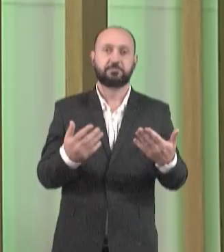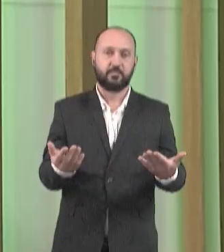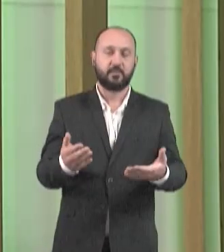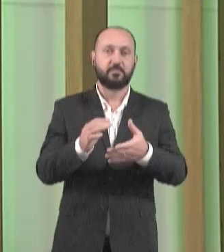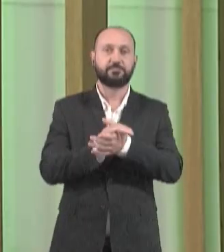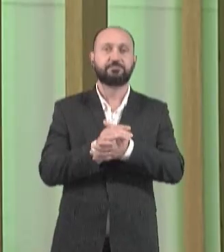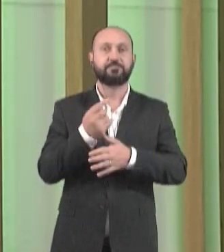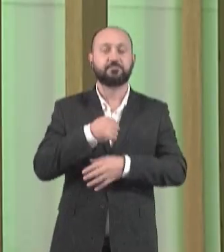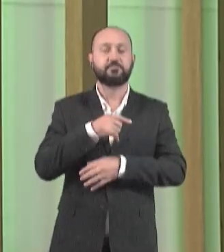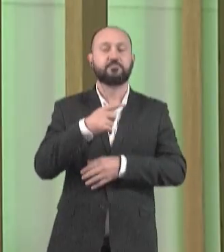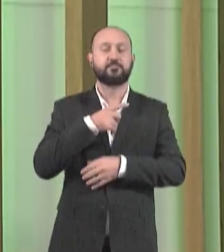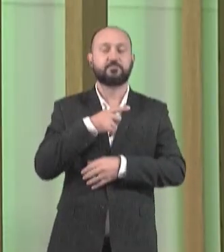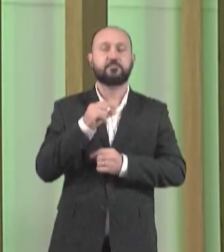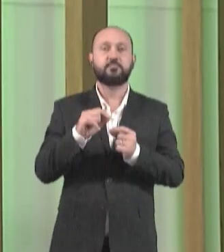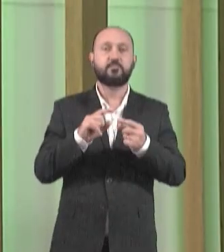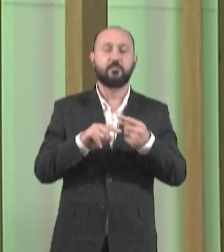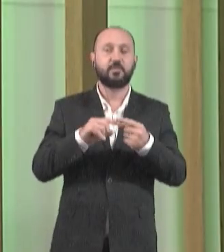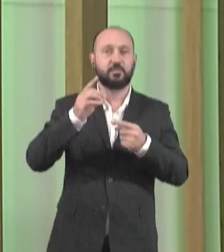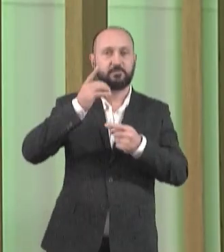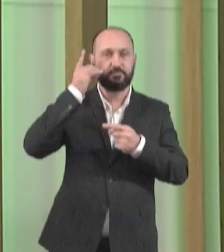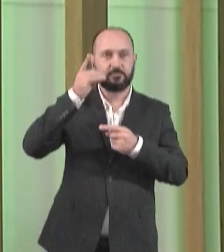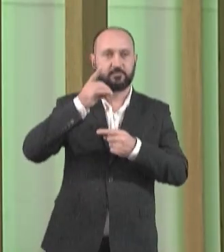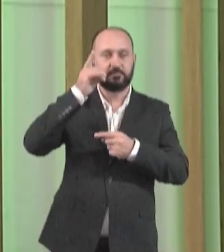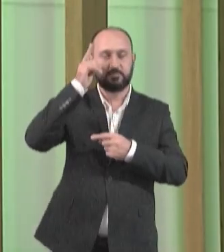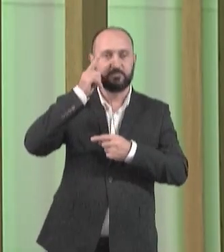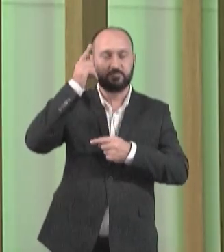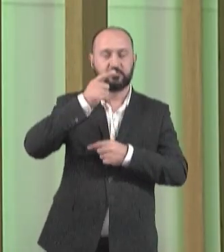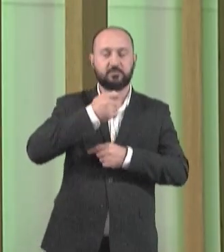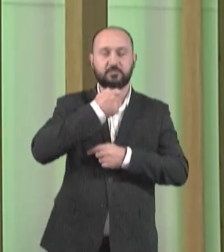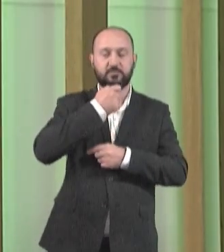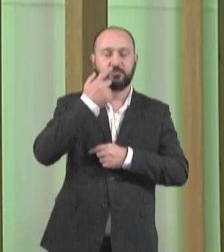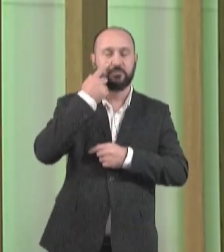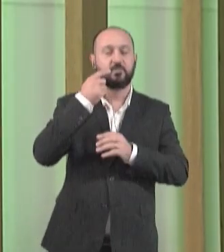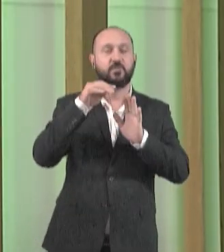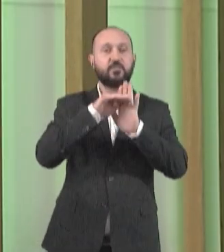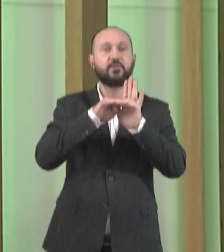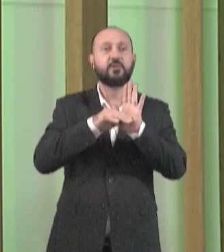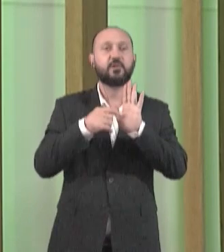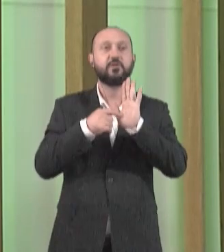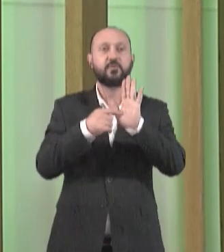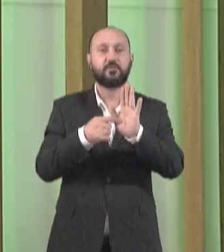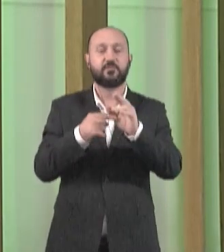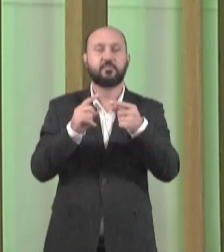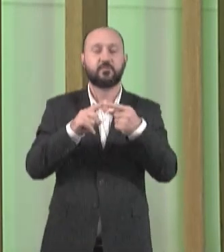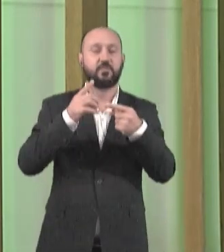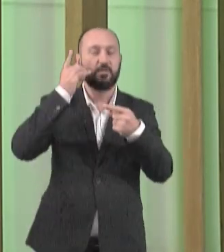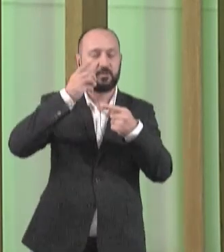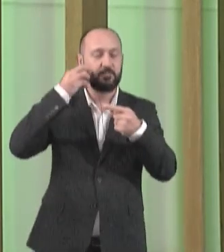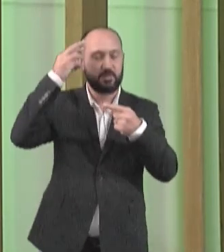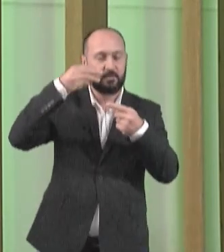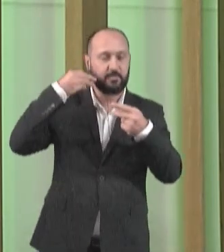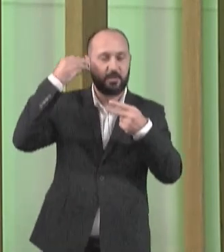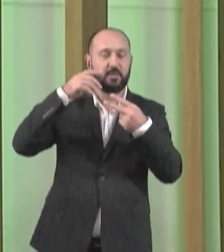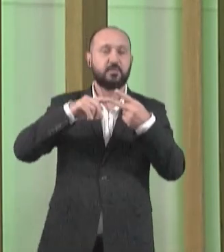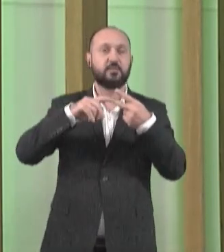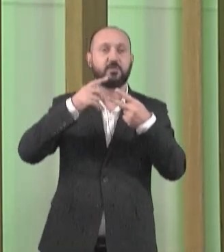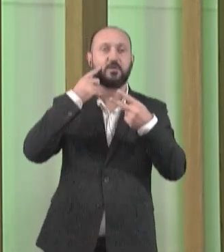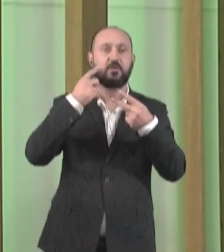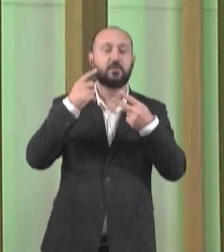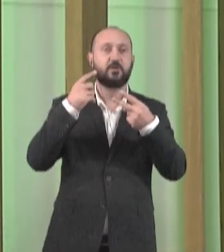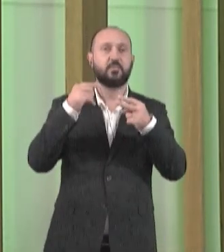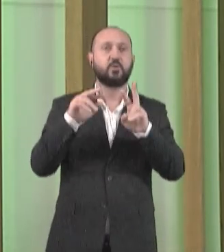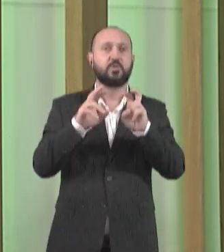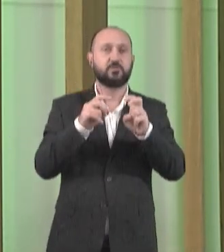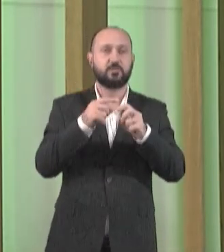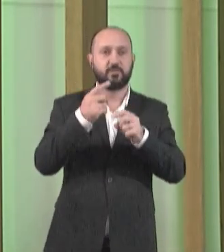Bom, a gente também tem a deputada Lia Nogueira se manifestando, estava até conferindo aqui quem se manifestou, a deputada Mara Caseiro se manifestou com